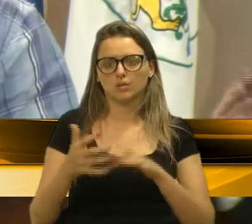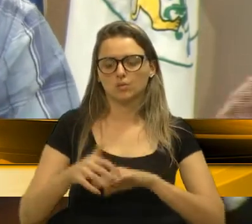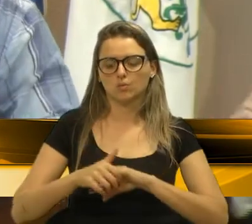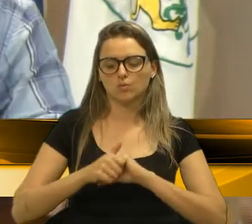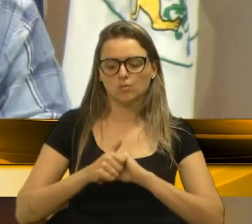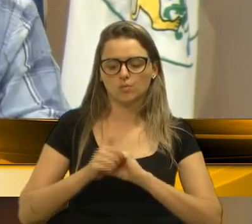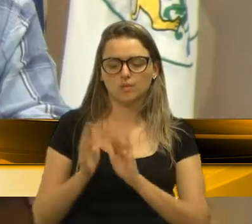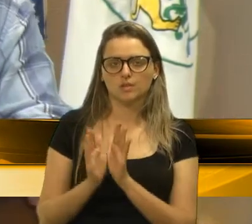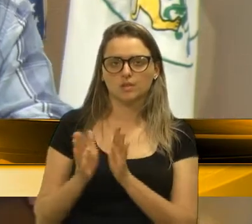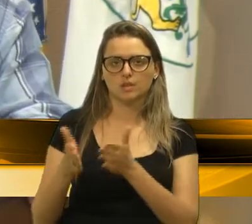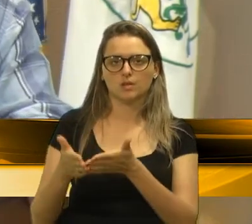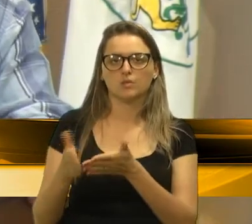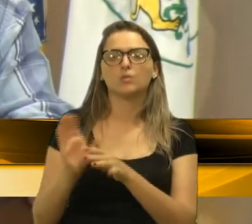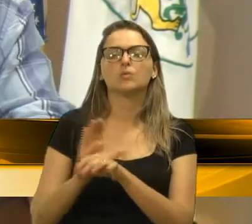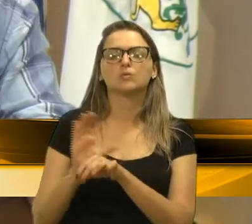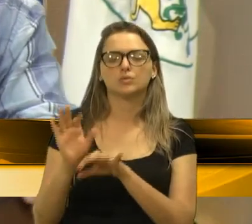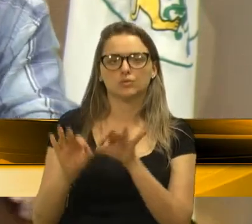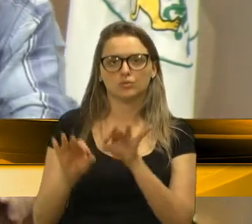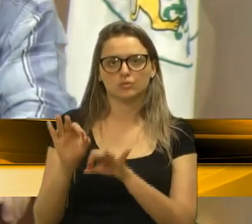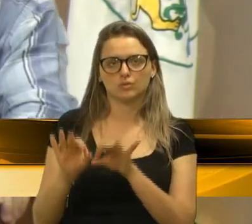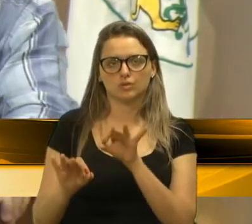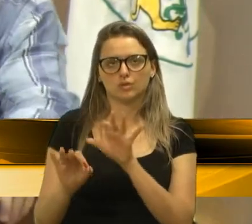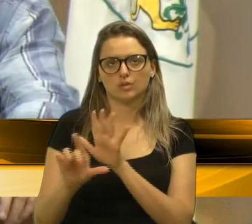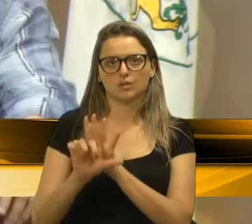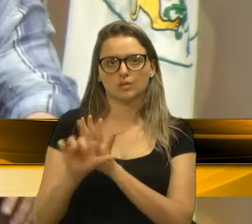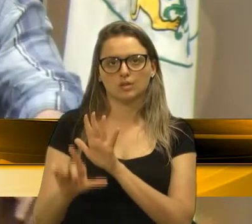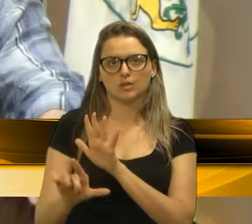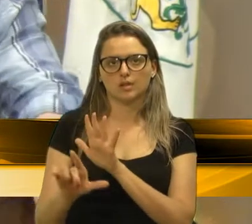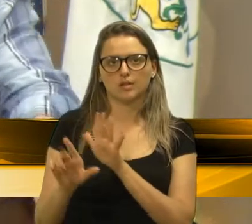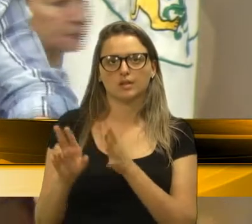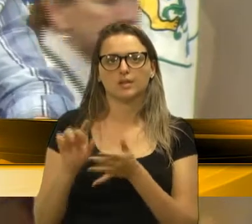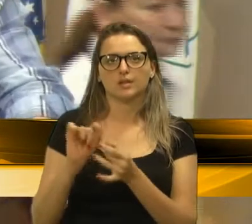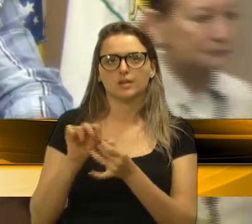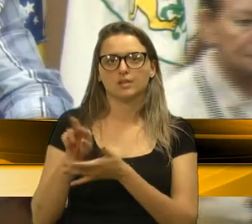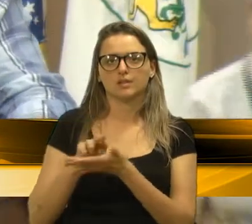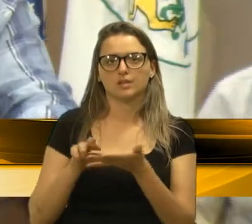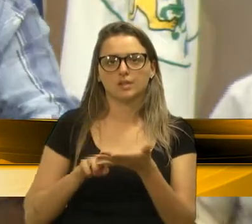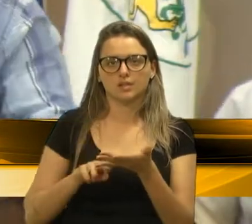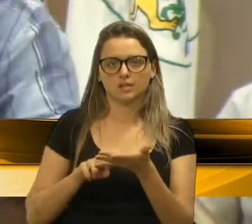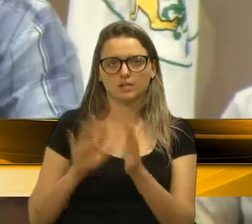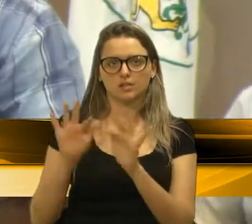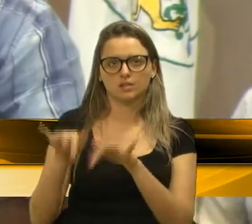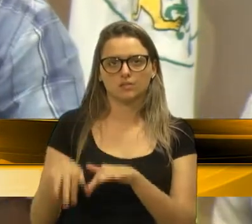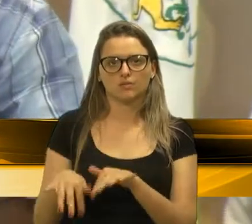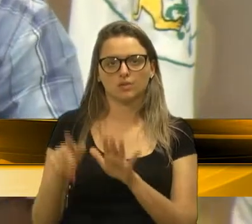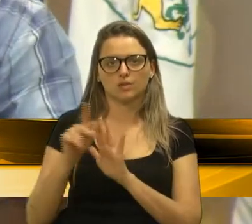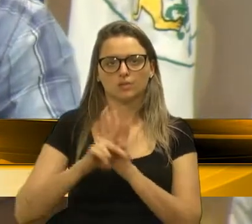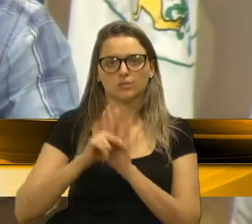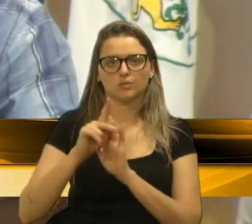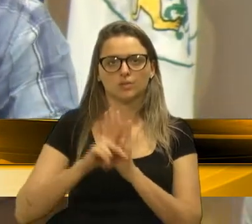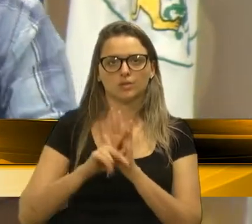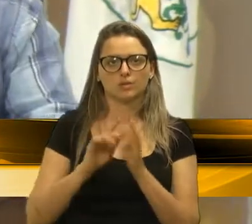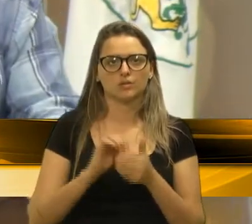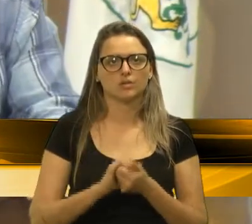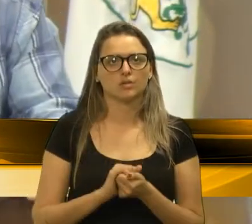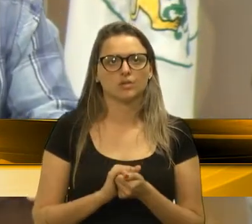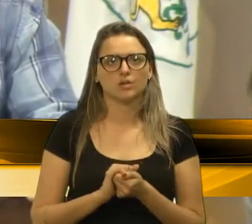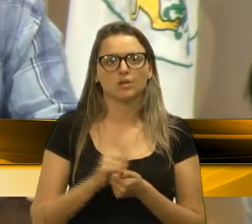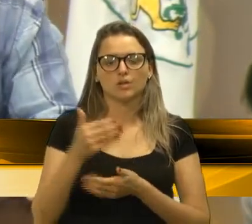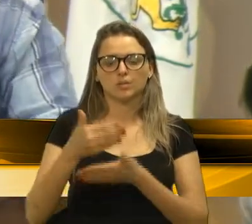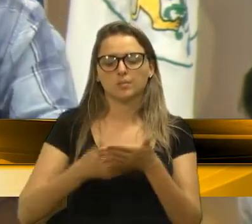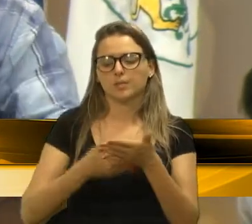a comissão de constituição justiça e redação final é pelo parecer